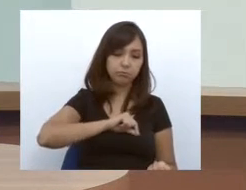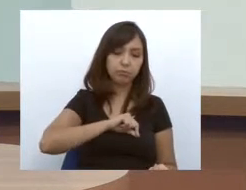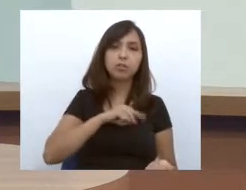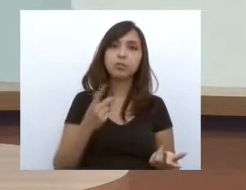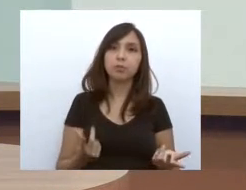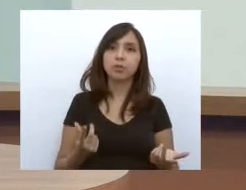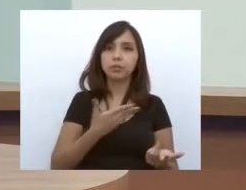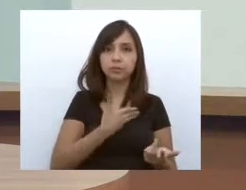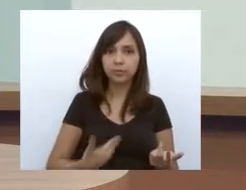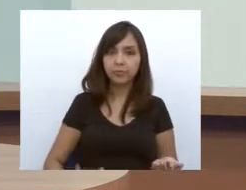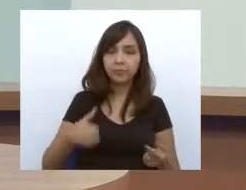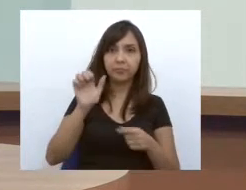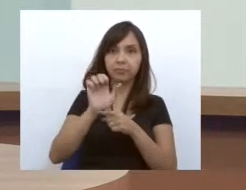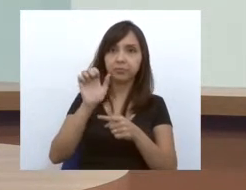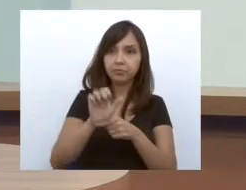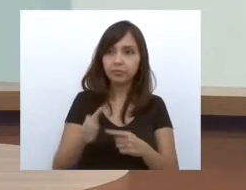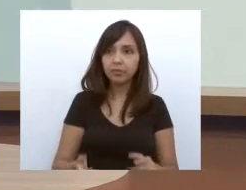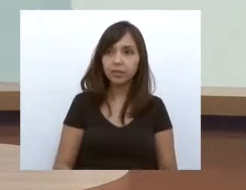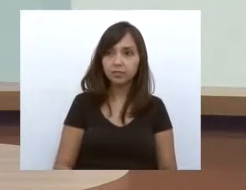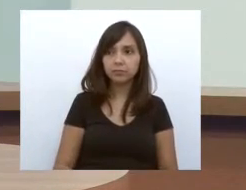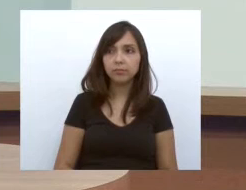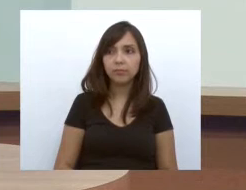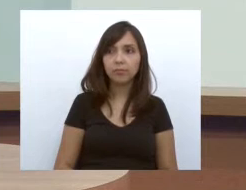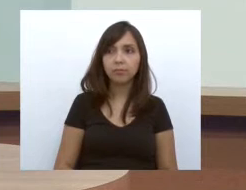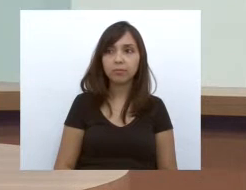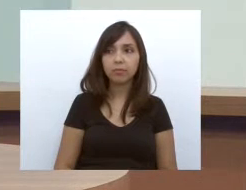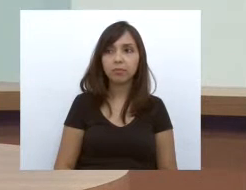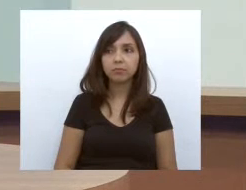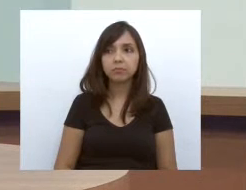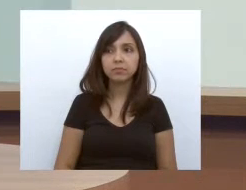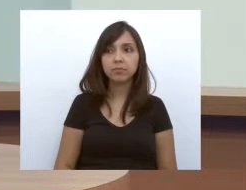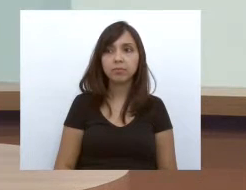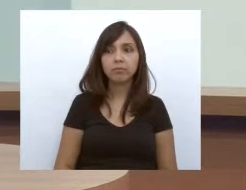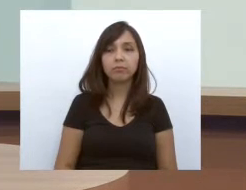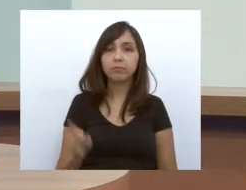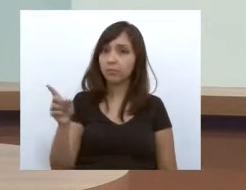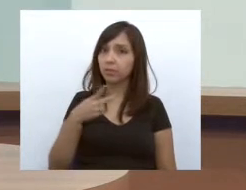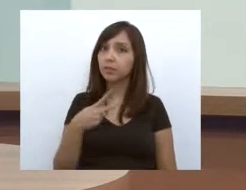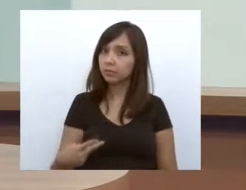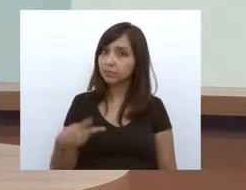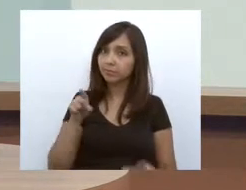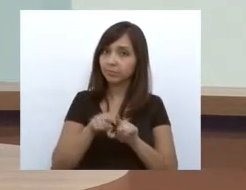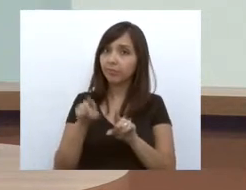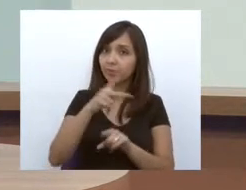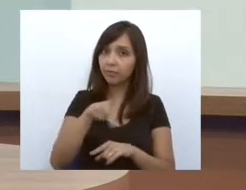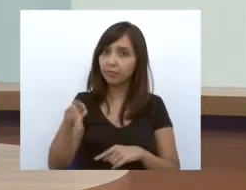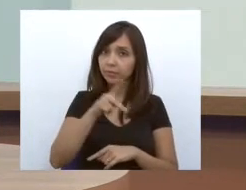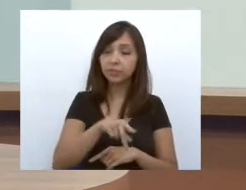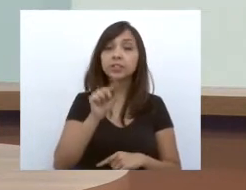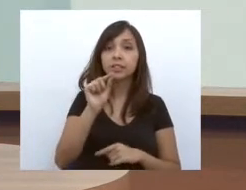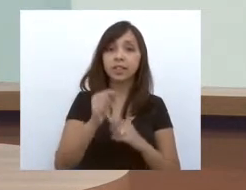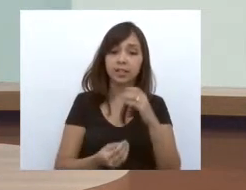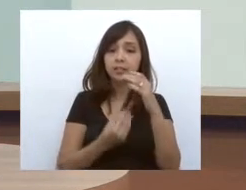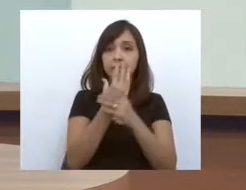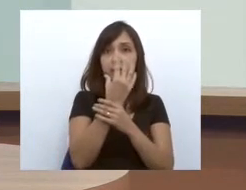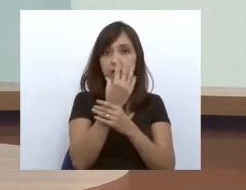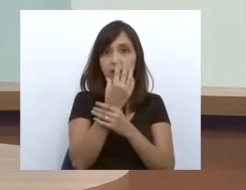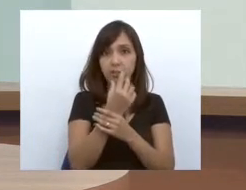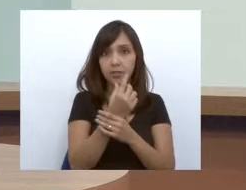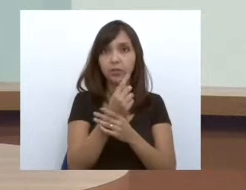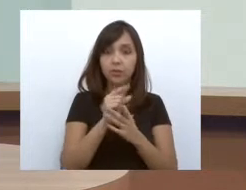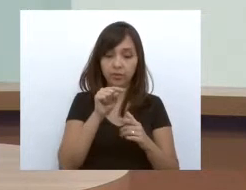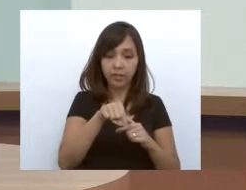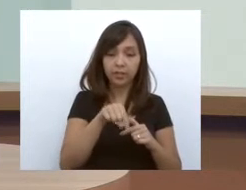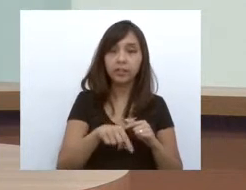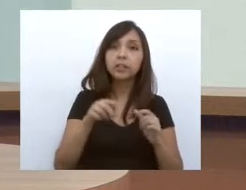Estado de São Paulo. Basta dizer, senhor presidente, que é professor também, basta dizer que quem criou a progressão continuada